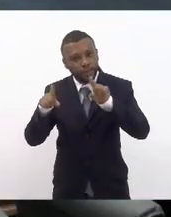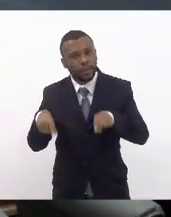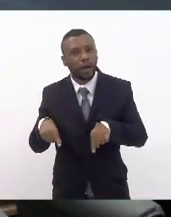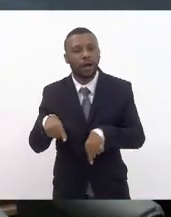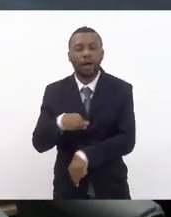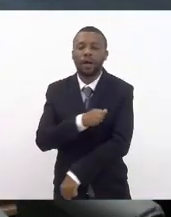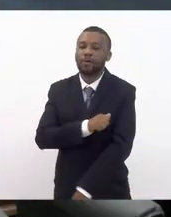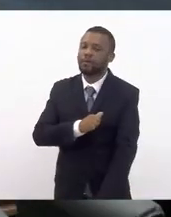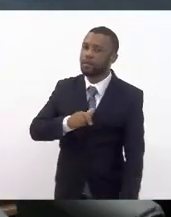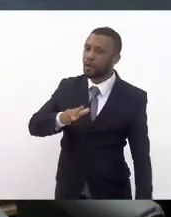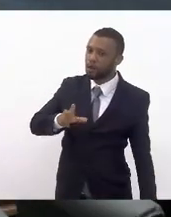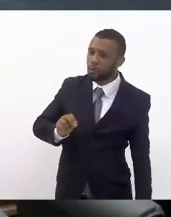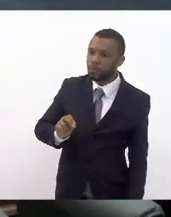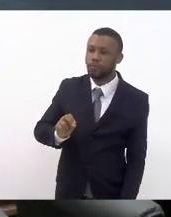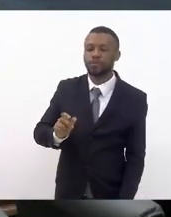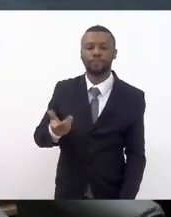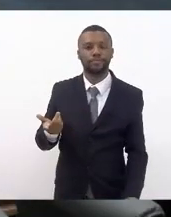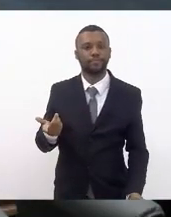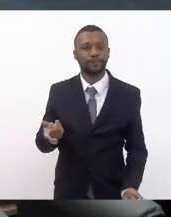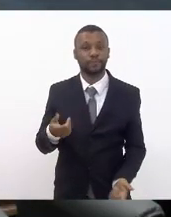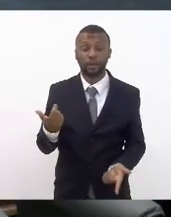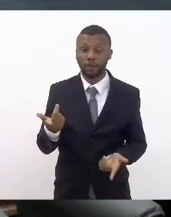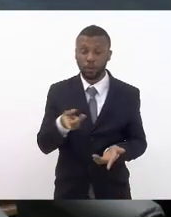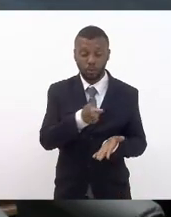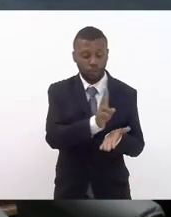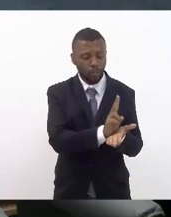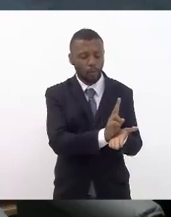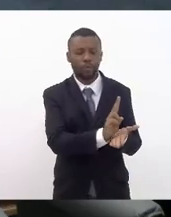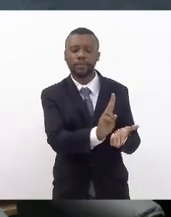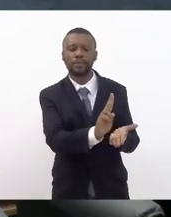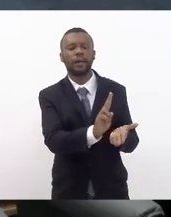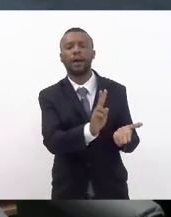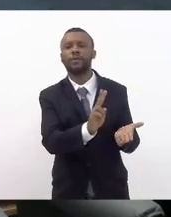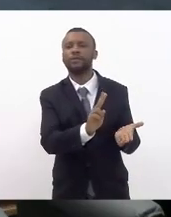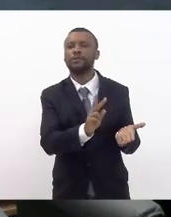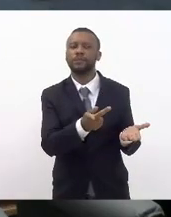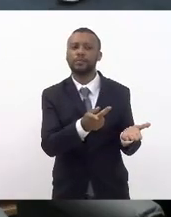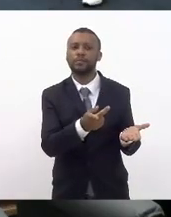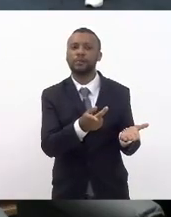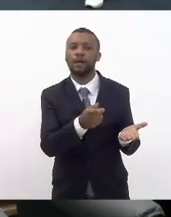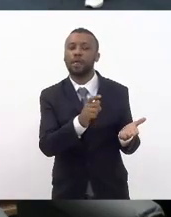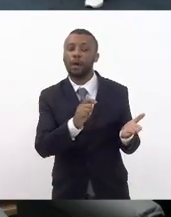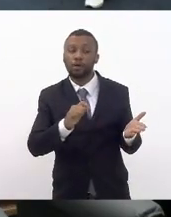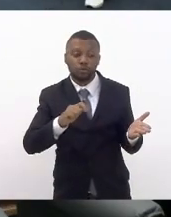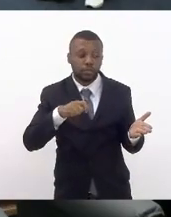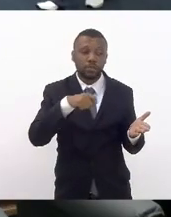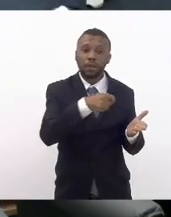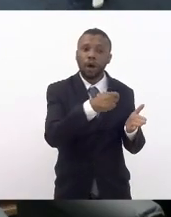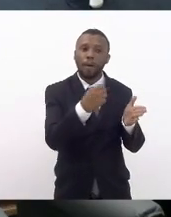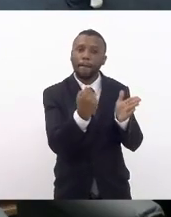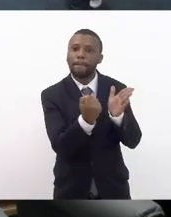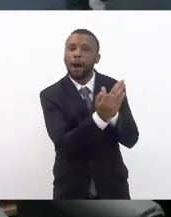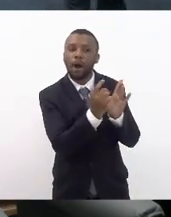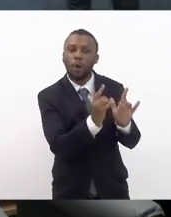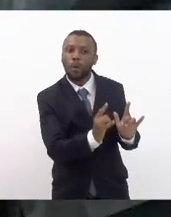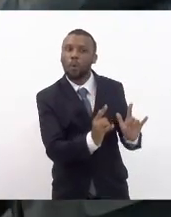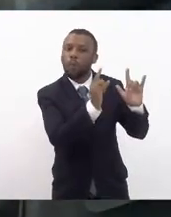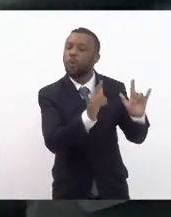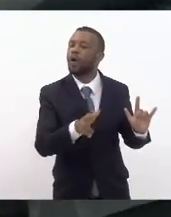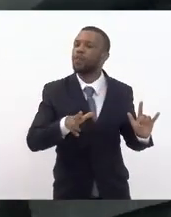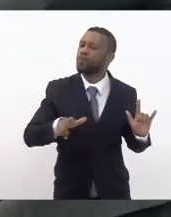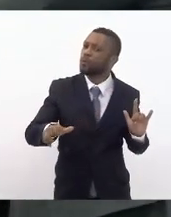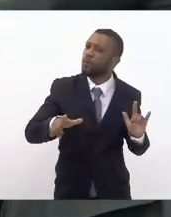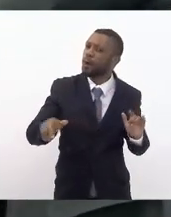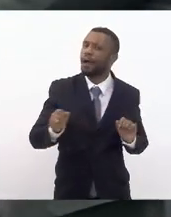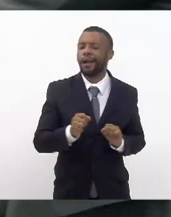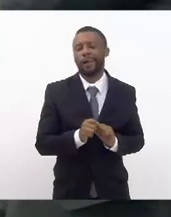uma universidade não é o seu nome, não é o seu prédio, não é o